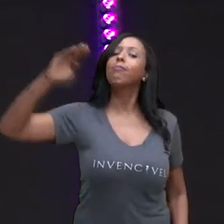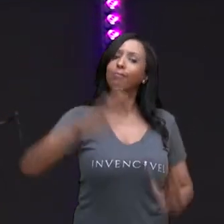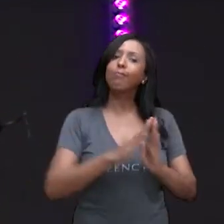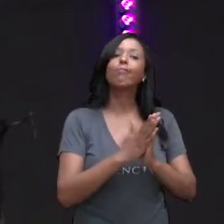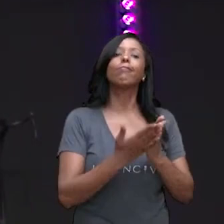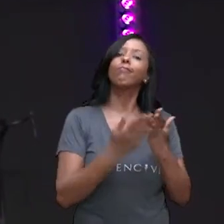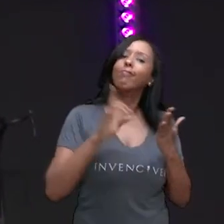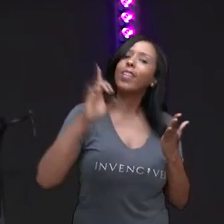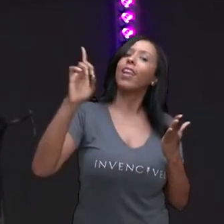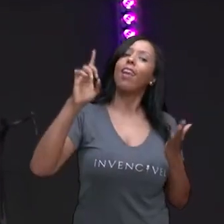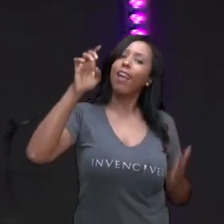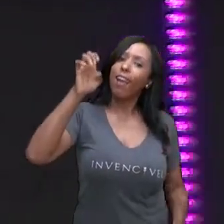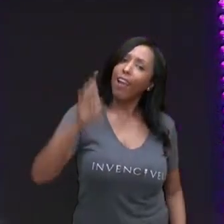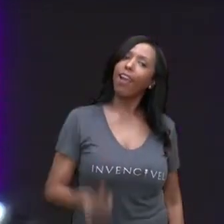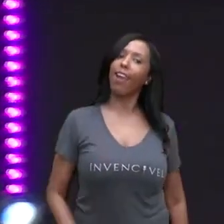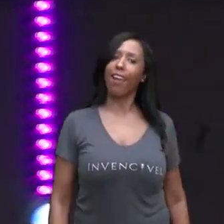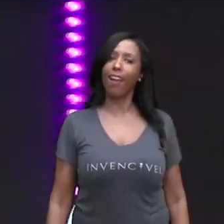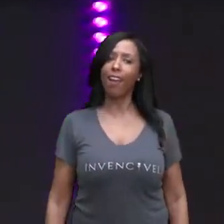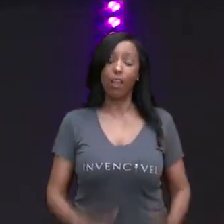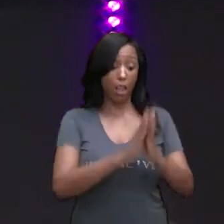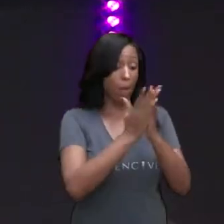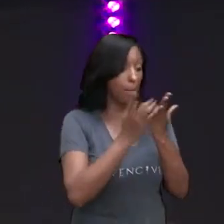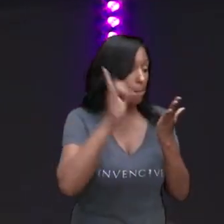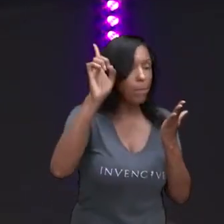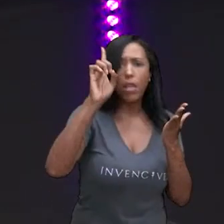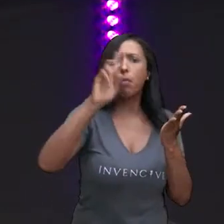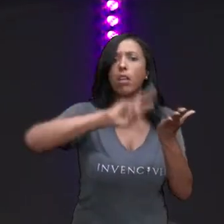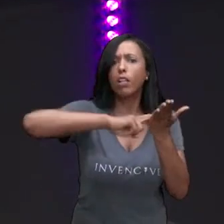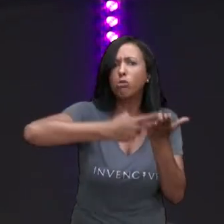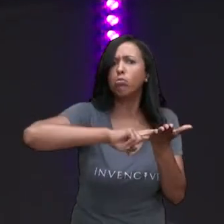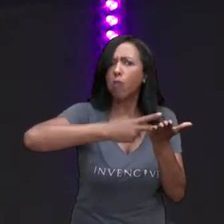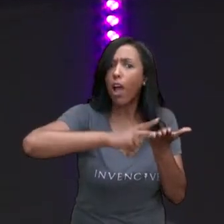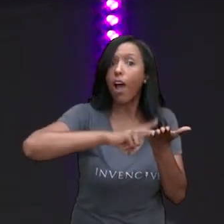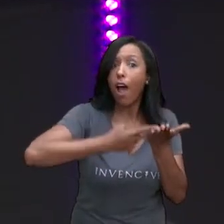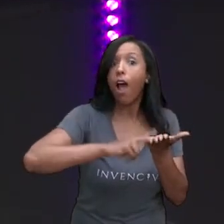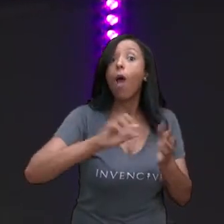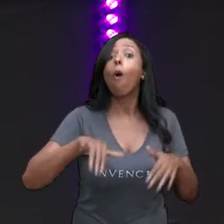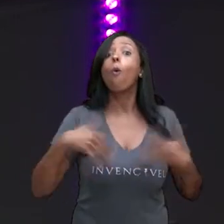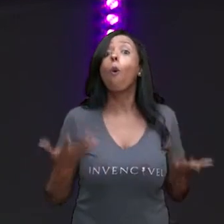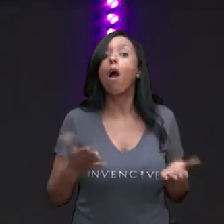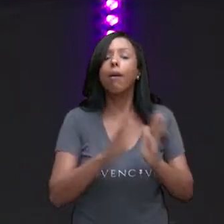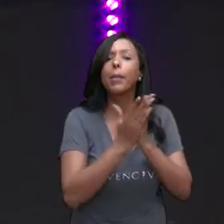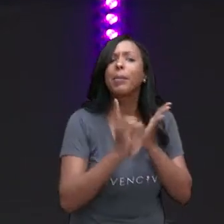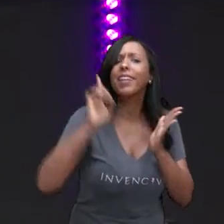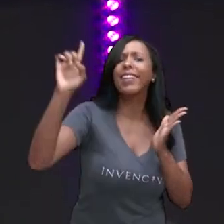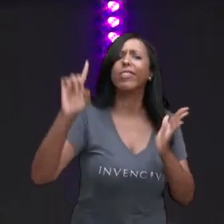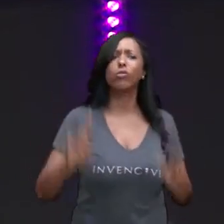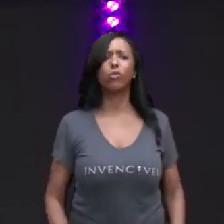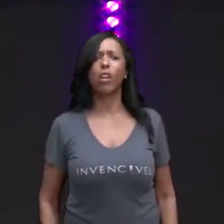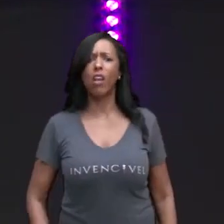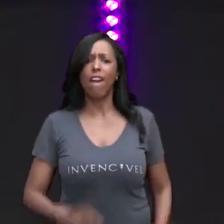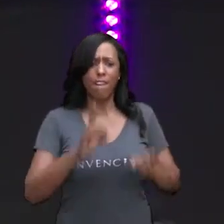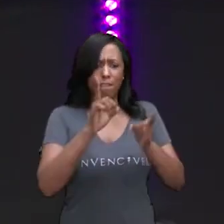Bíblia. É o livro mais traduzido de todos os livros do mundo, é o livro mais vendido e mais doado